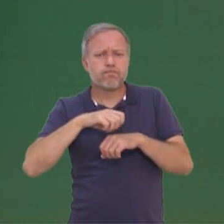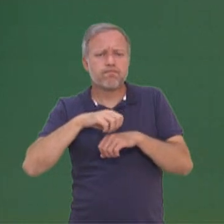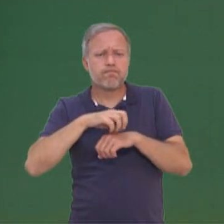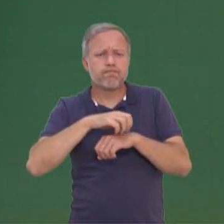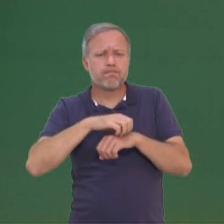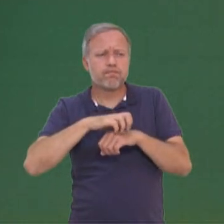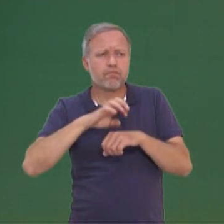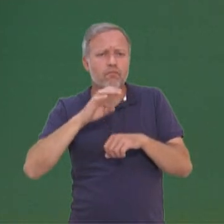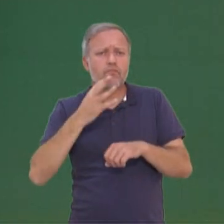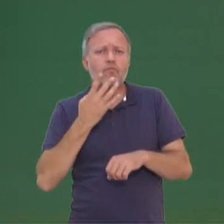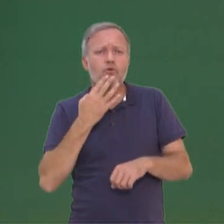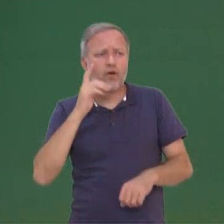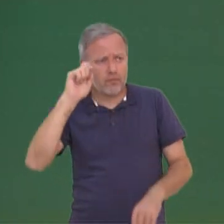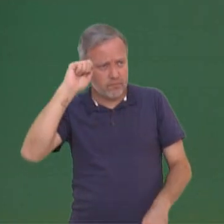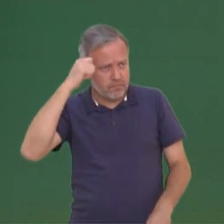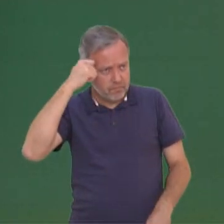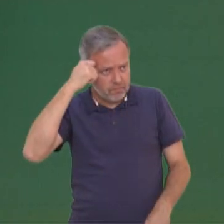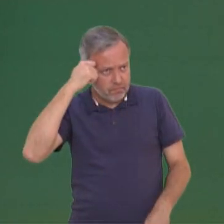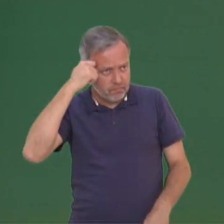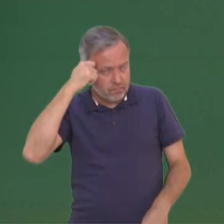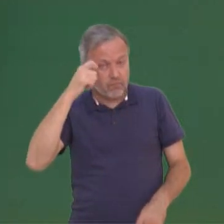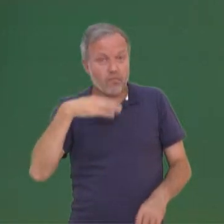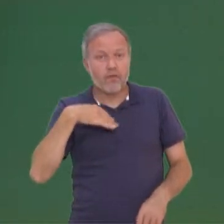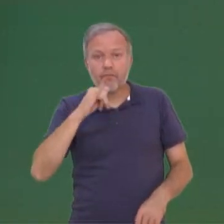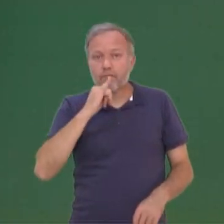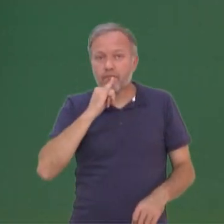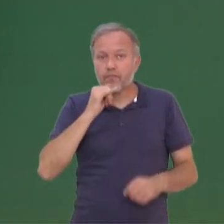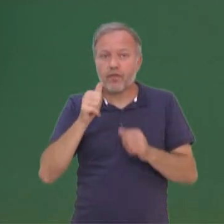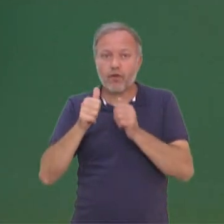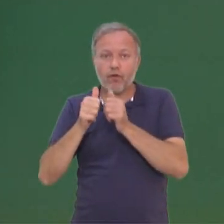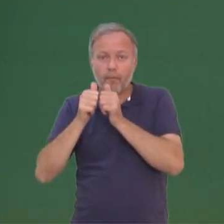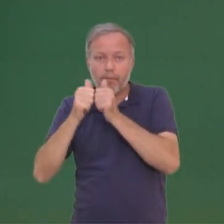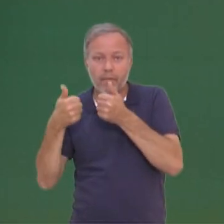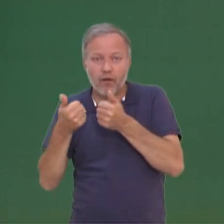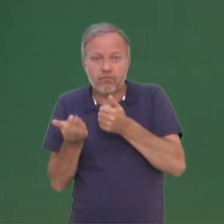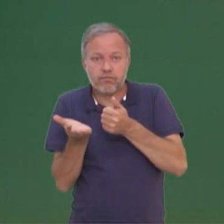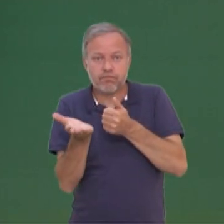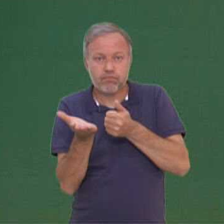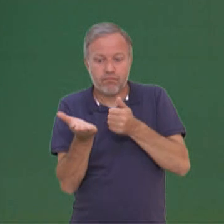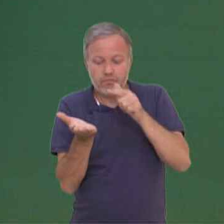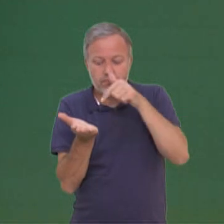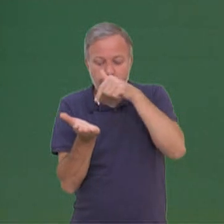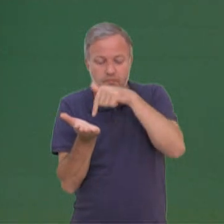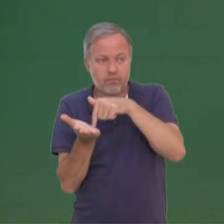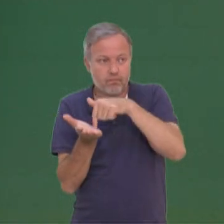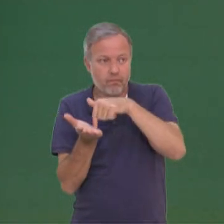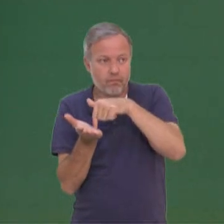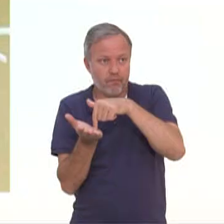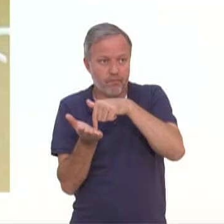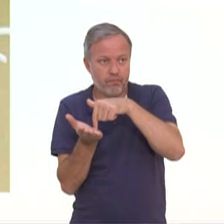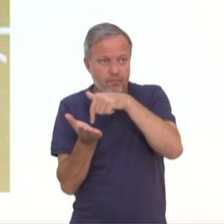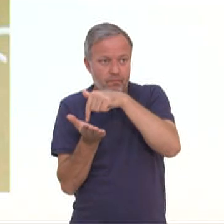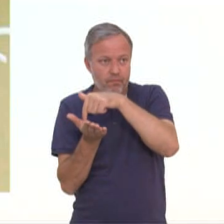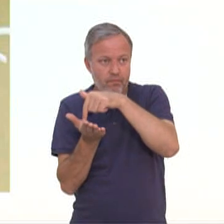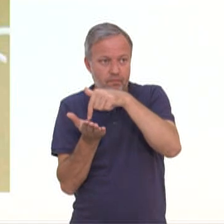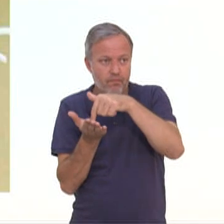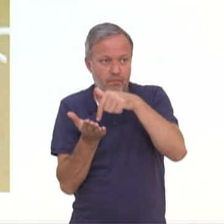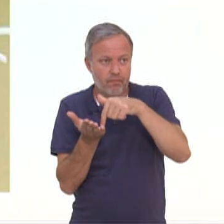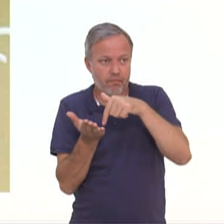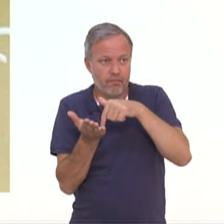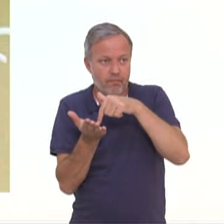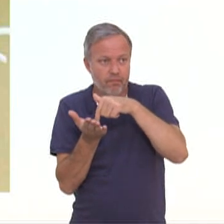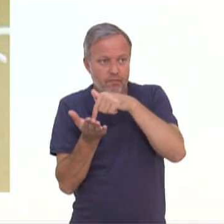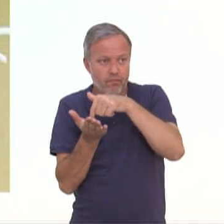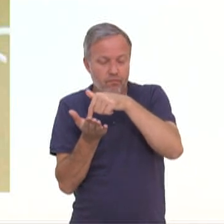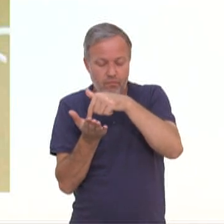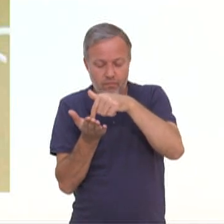Olá. Aqui um pouco diferente. Uma fatia de pão, correto, mostrando as hifas do fungo. Ou